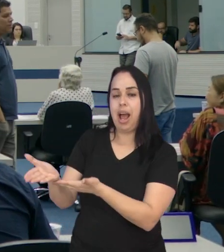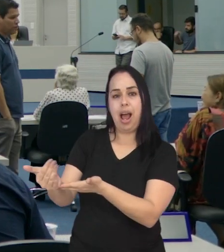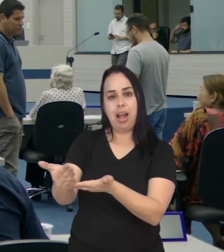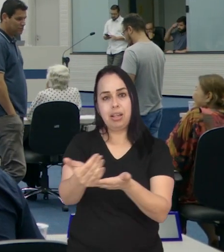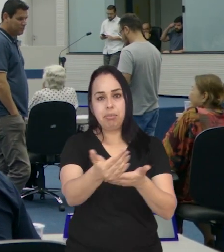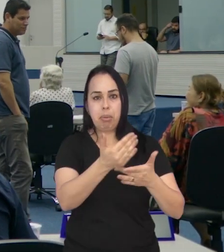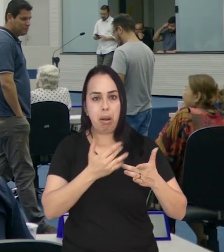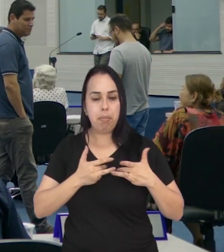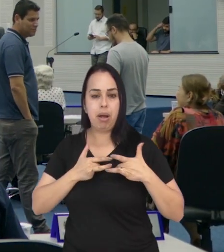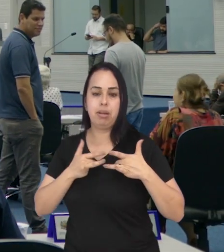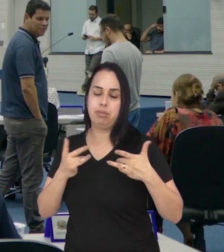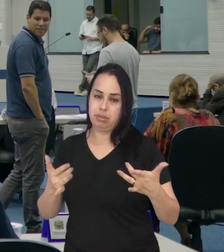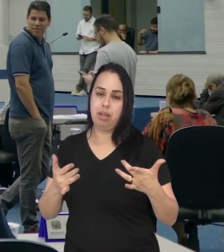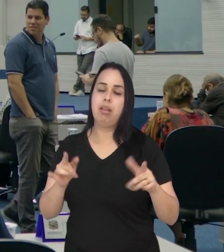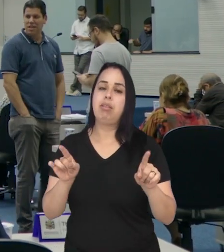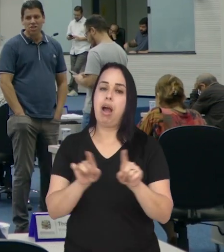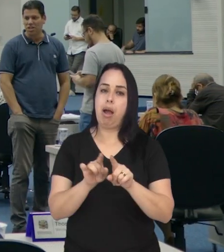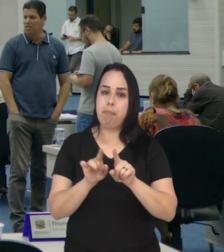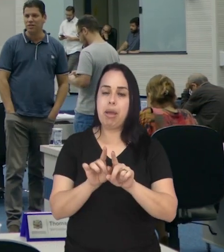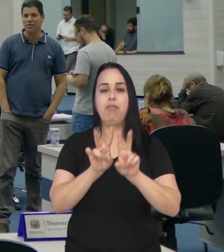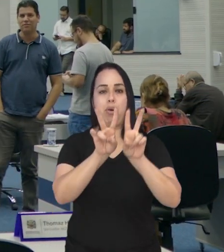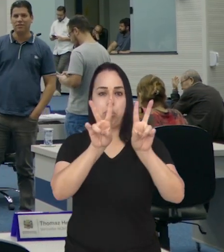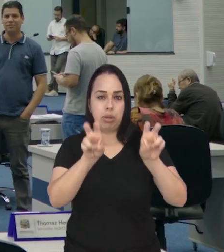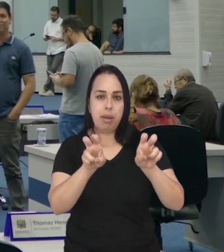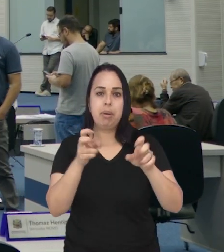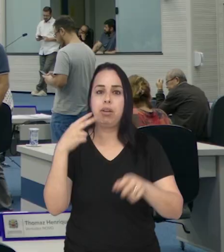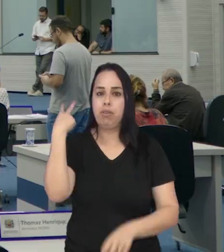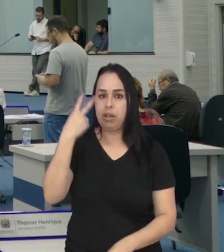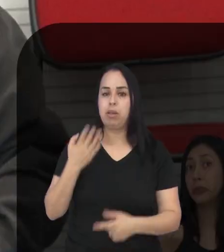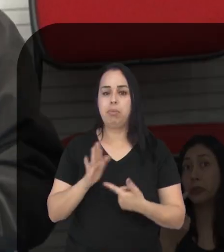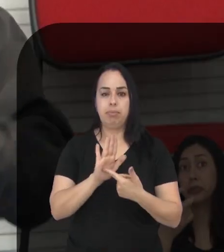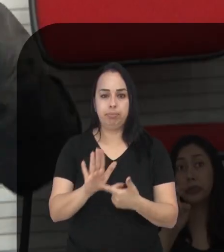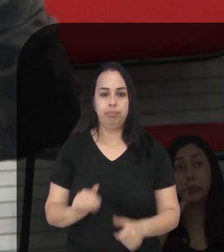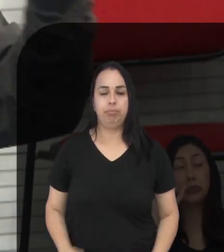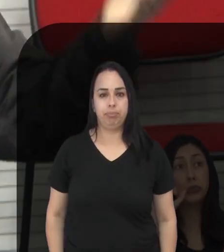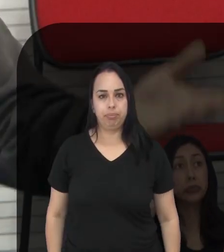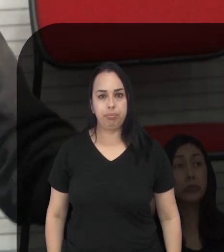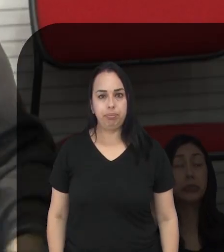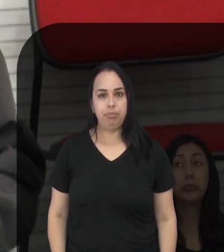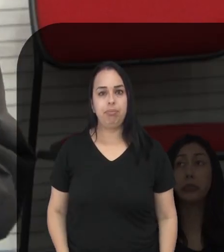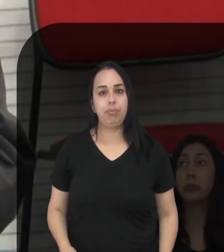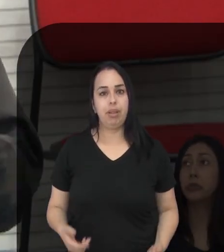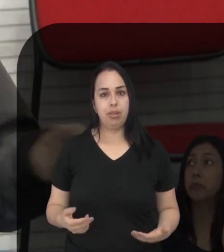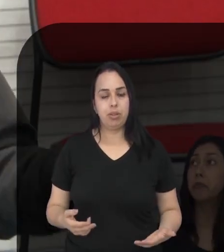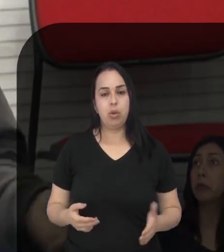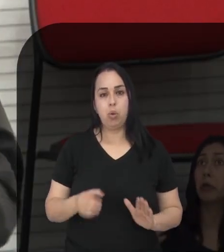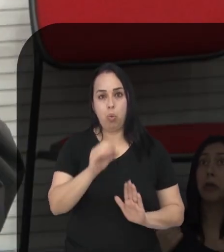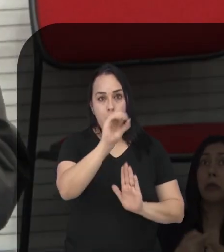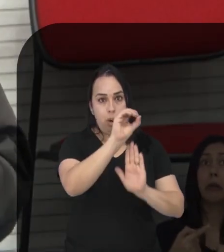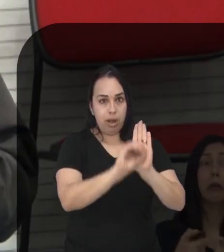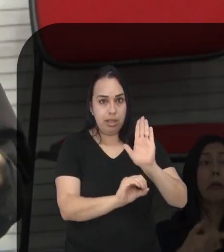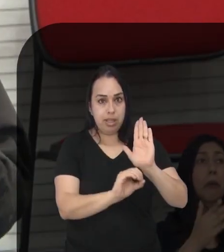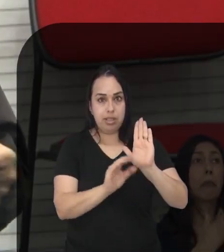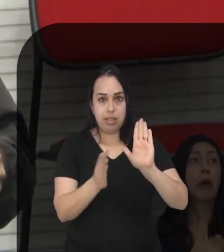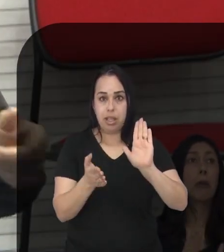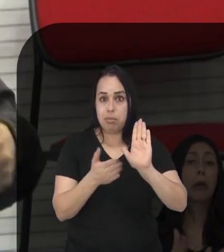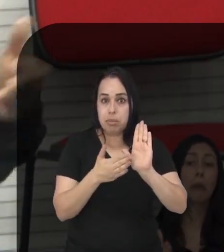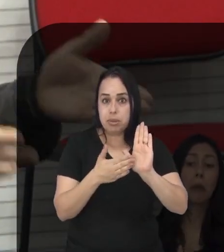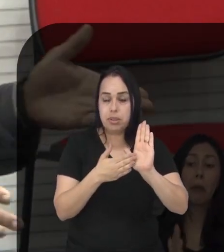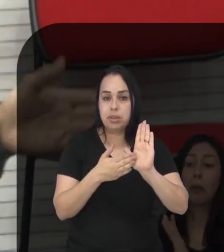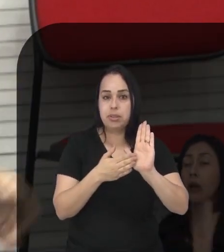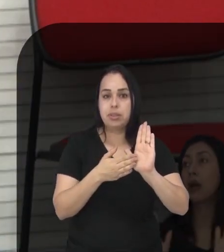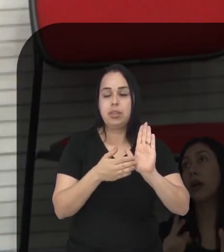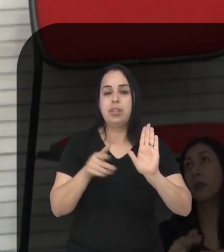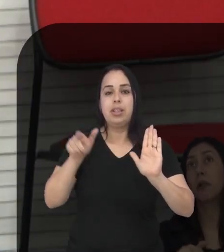Fundo Social de Solidariedade também fizeram parte dos debates. Ainda na sessão, um ofício incluído na